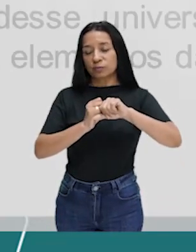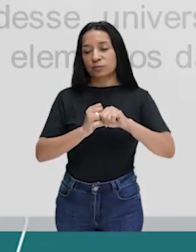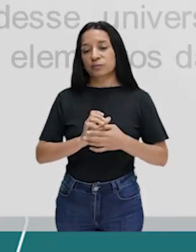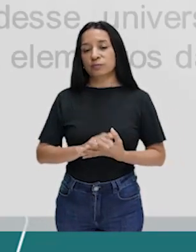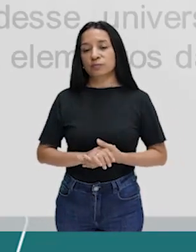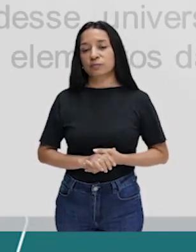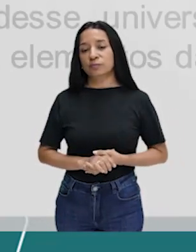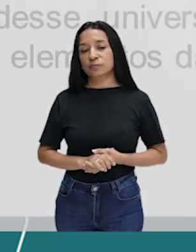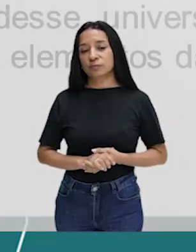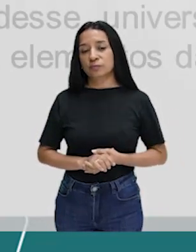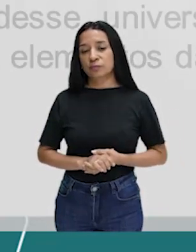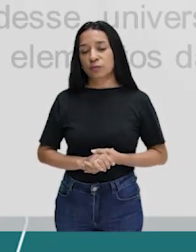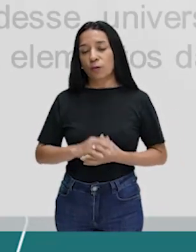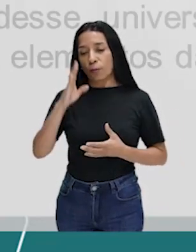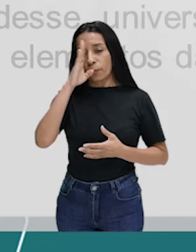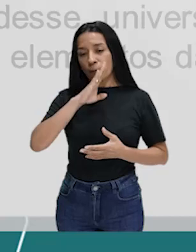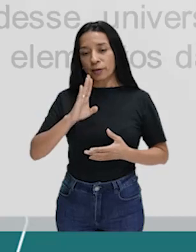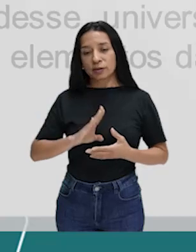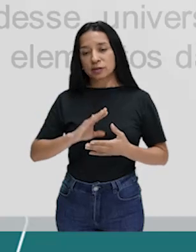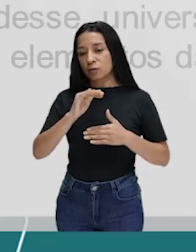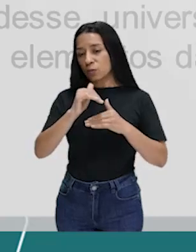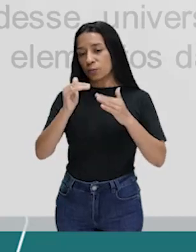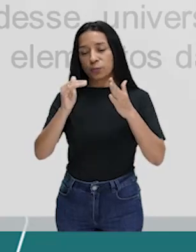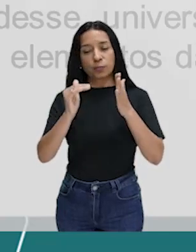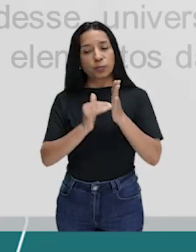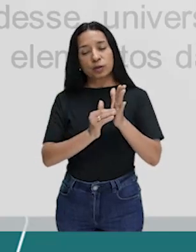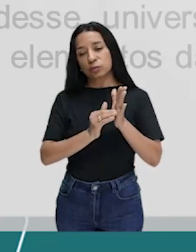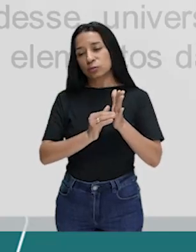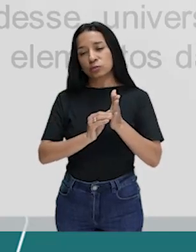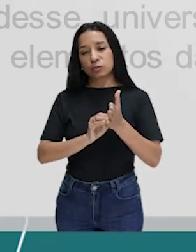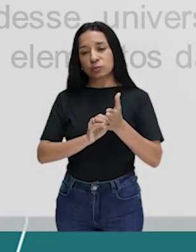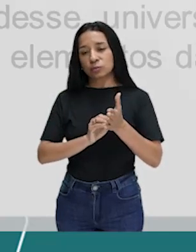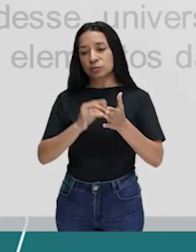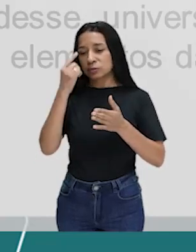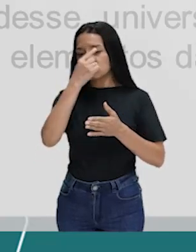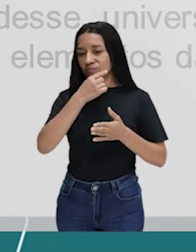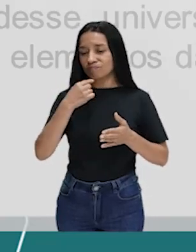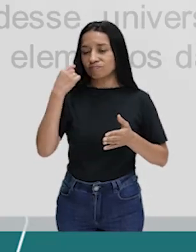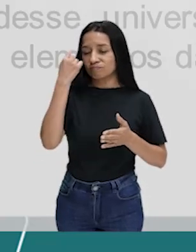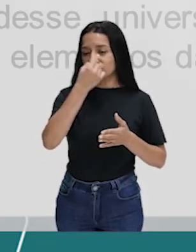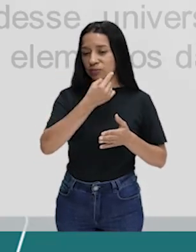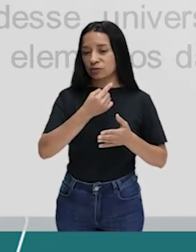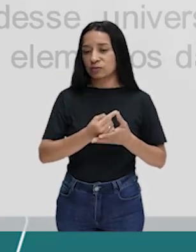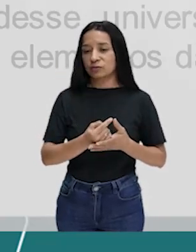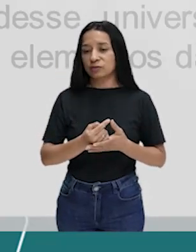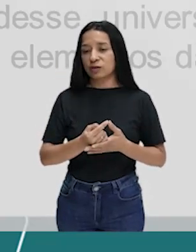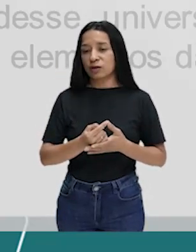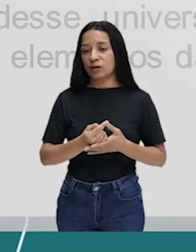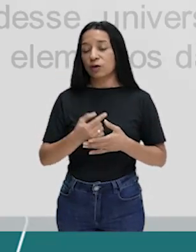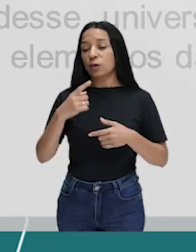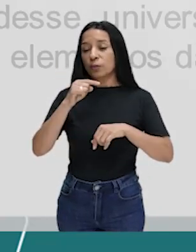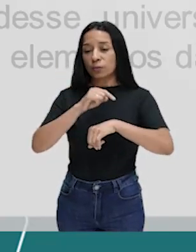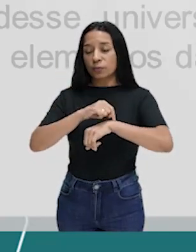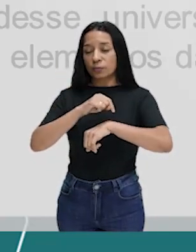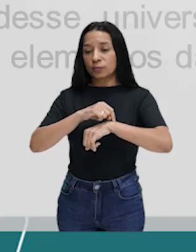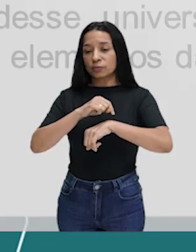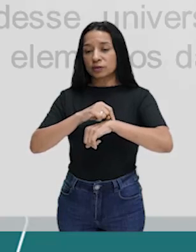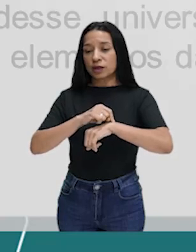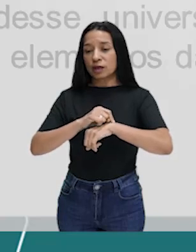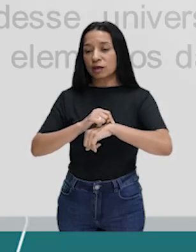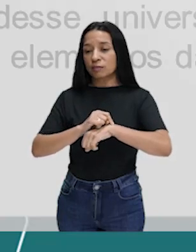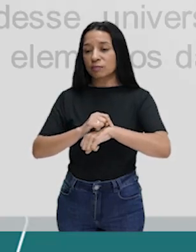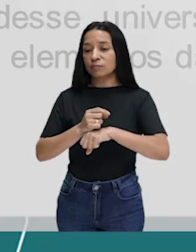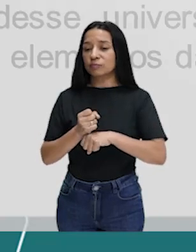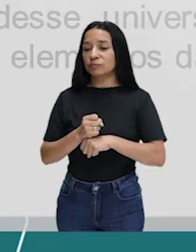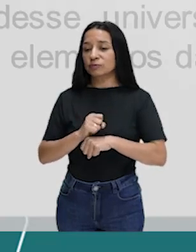todas as facetas para, a partir daí, consolidar-se como um novo país. Lembrando, é um período de